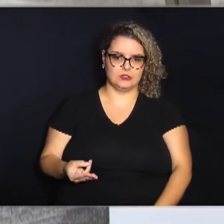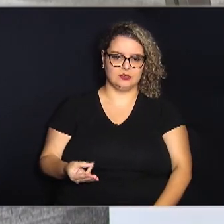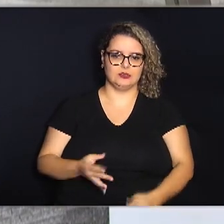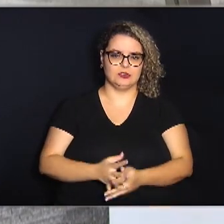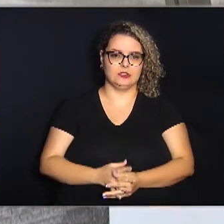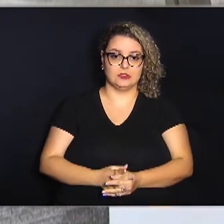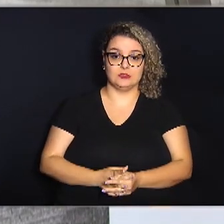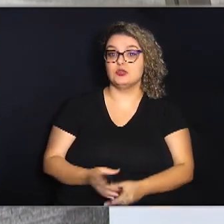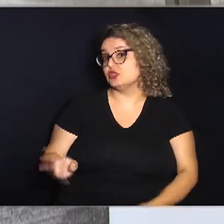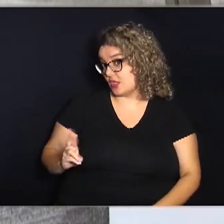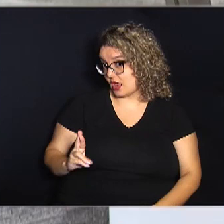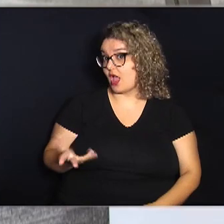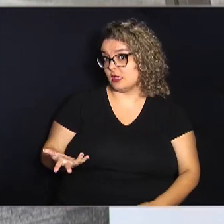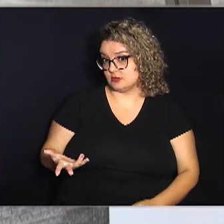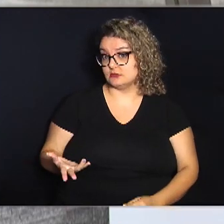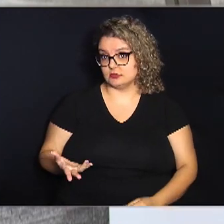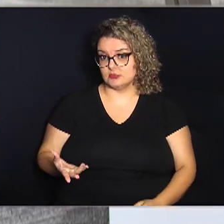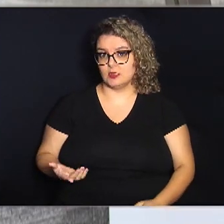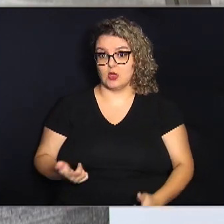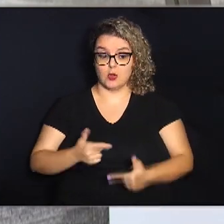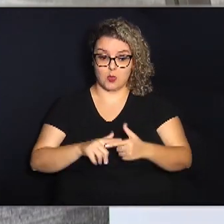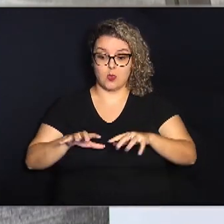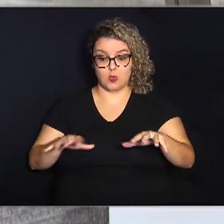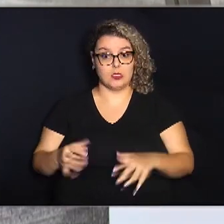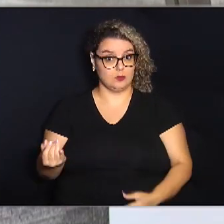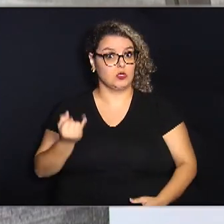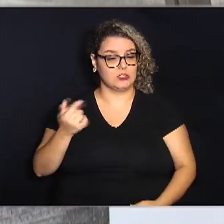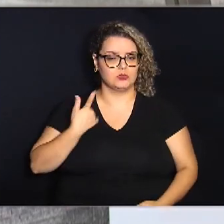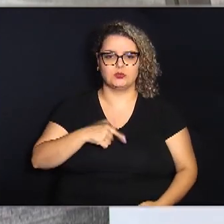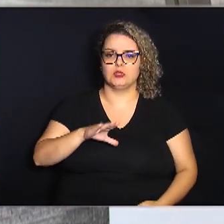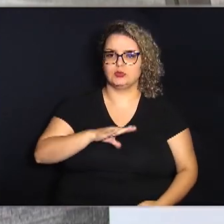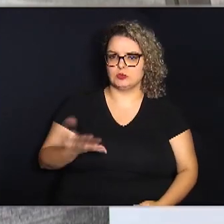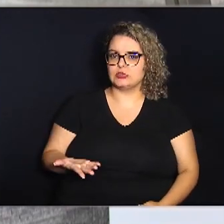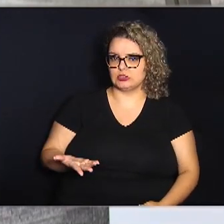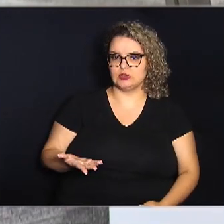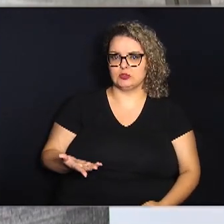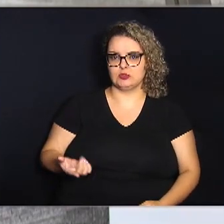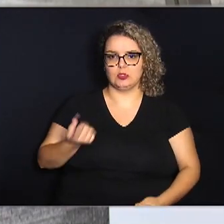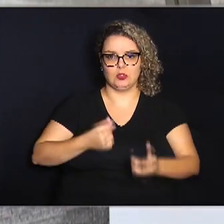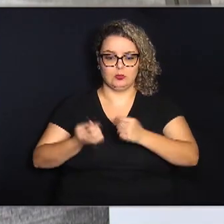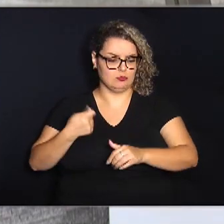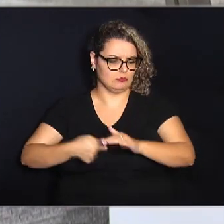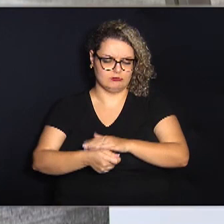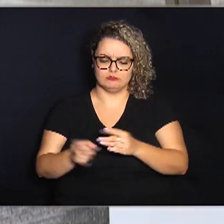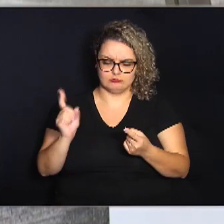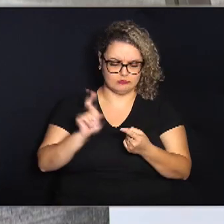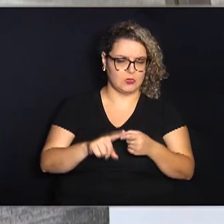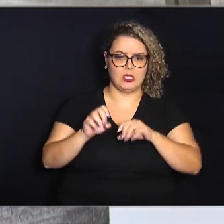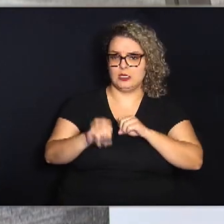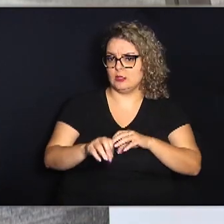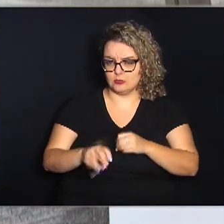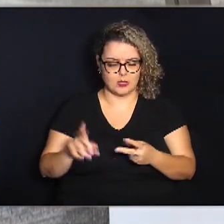de reais, trazendo divisas para o nosso município, trazendo investimentos na área da